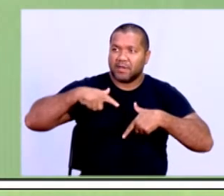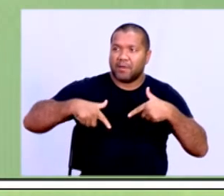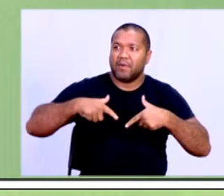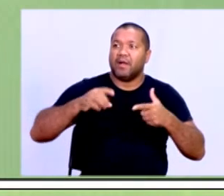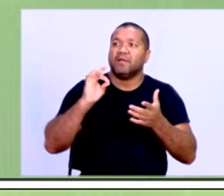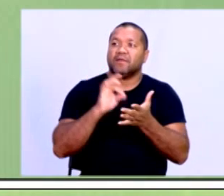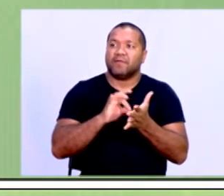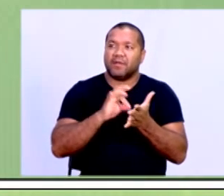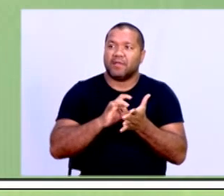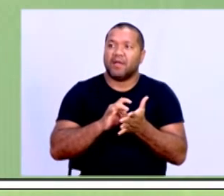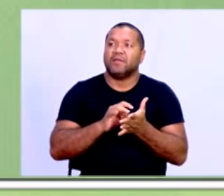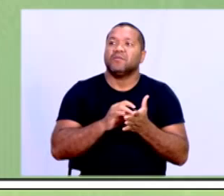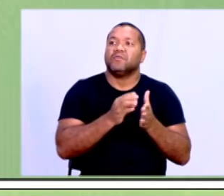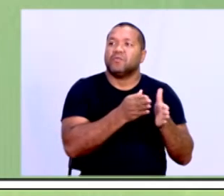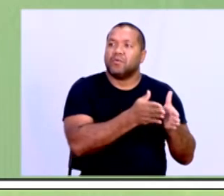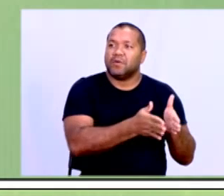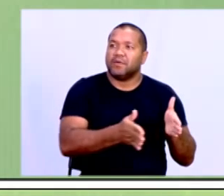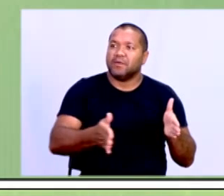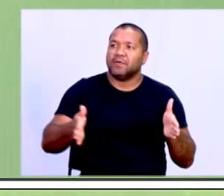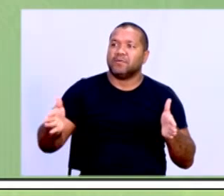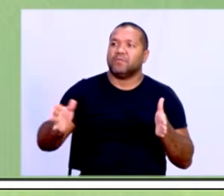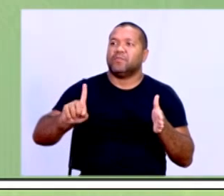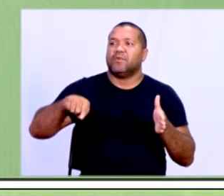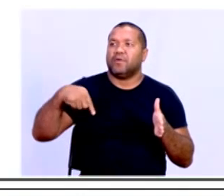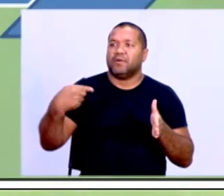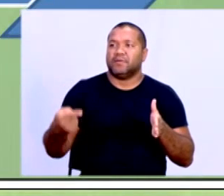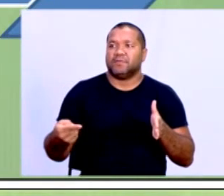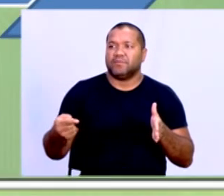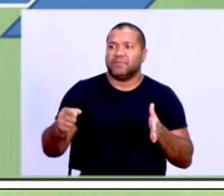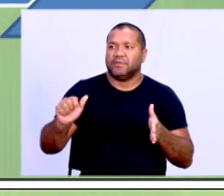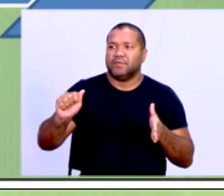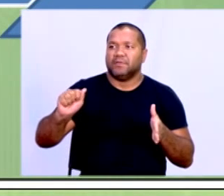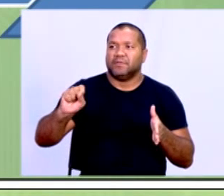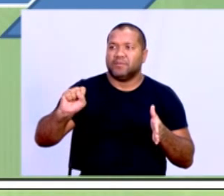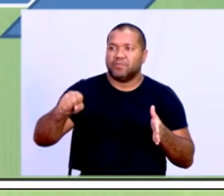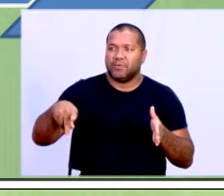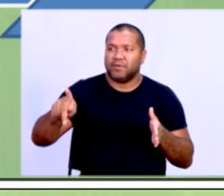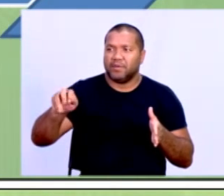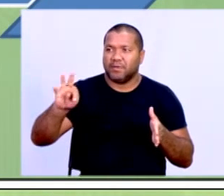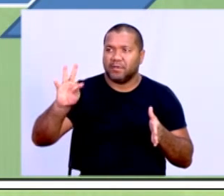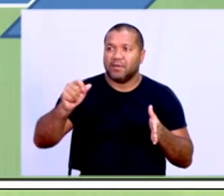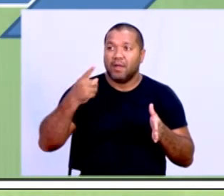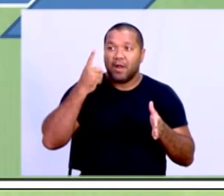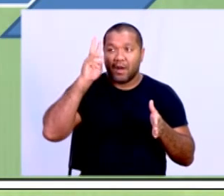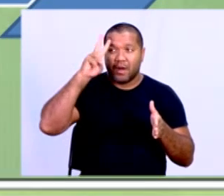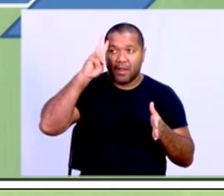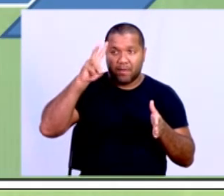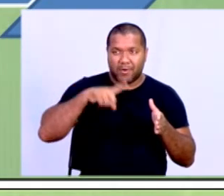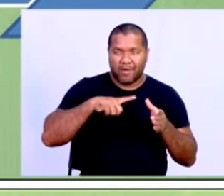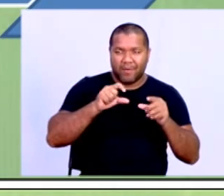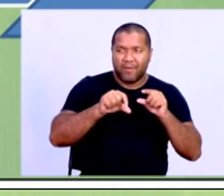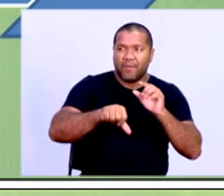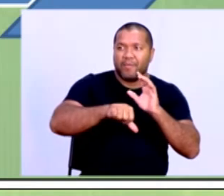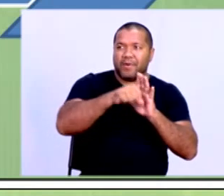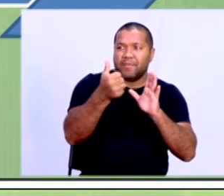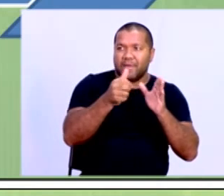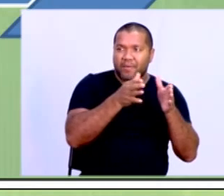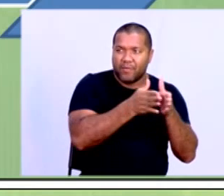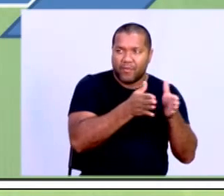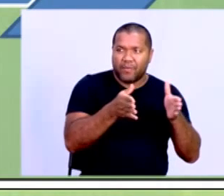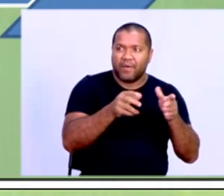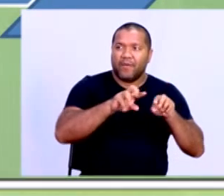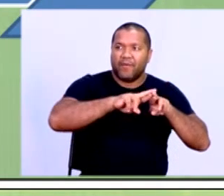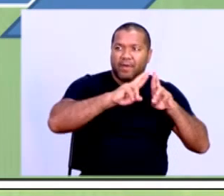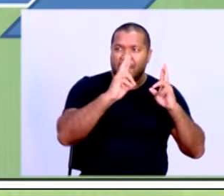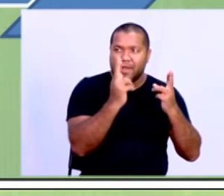serão realizadas durante o próximo sprint. Lembra aqui, ó, da nossa setinha? Esse é o primeiro sprint. Então, eles vão fazer a